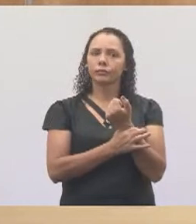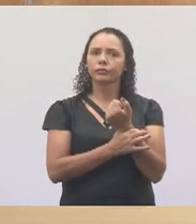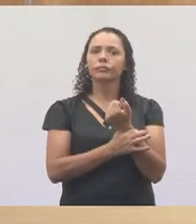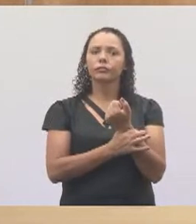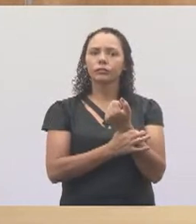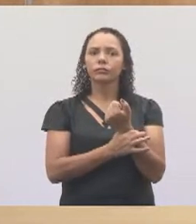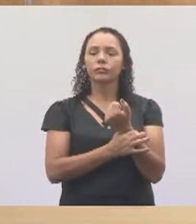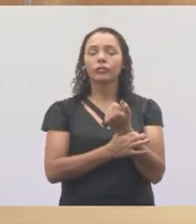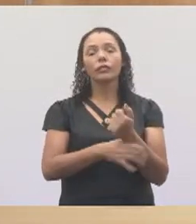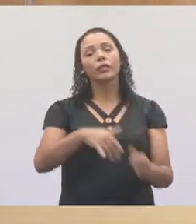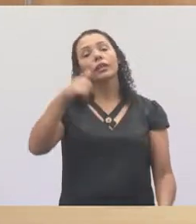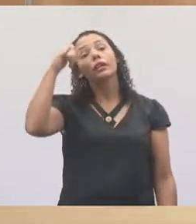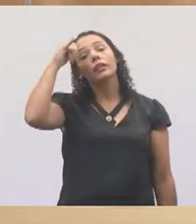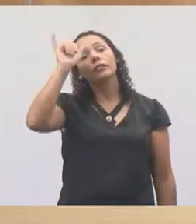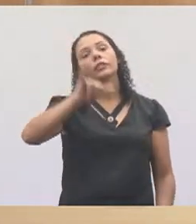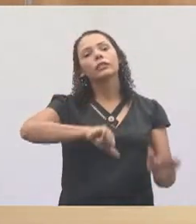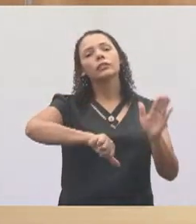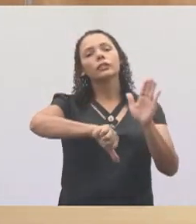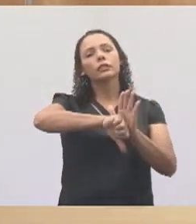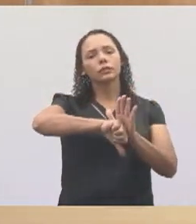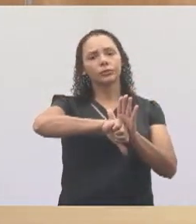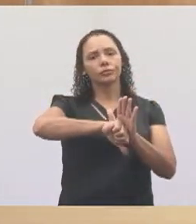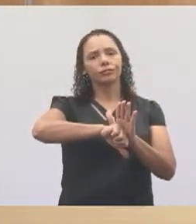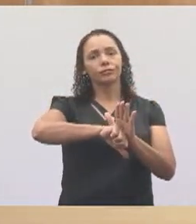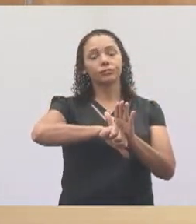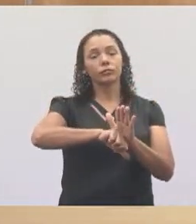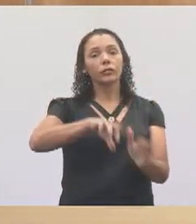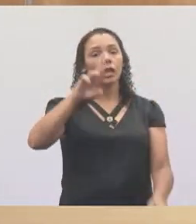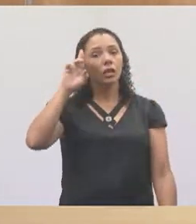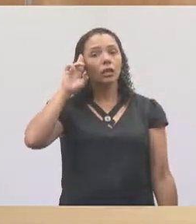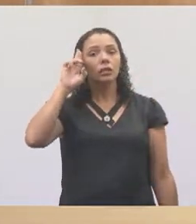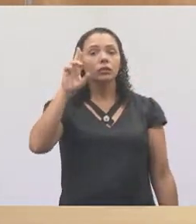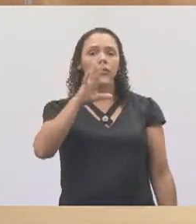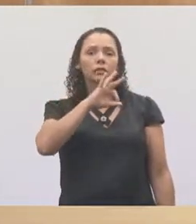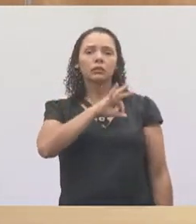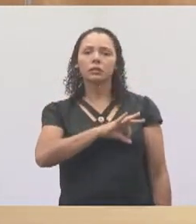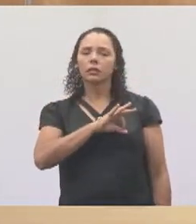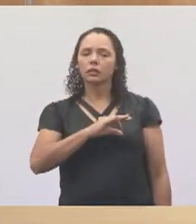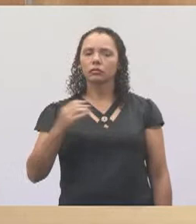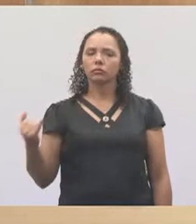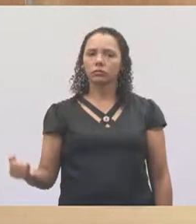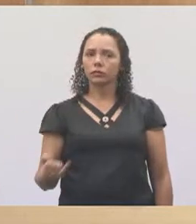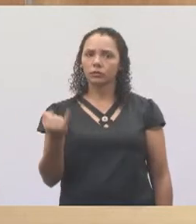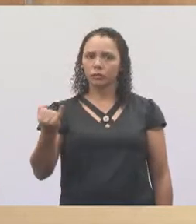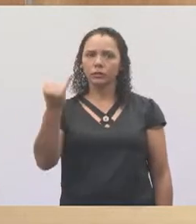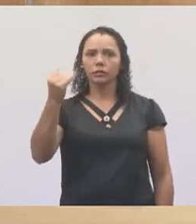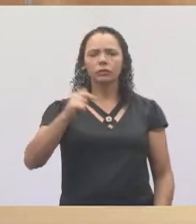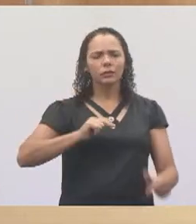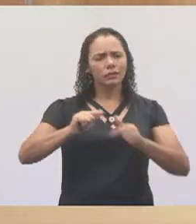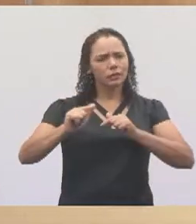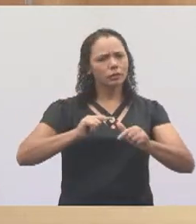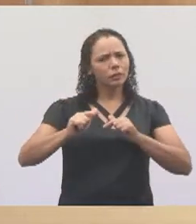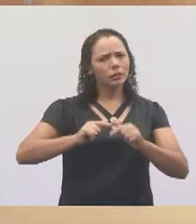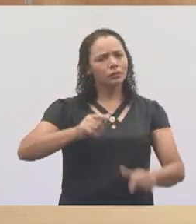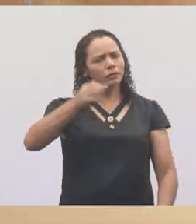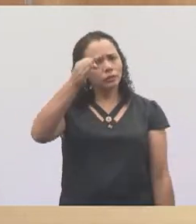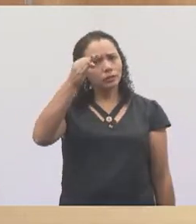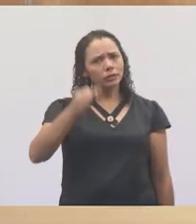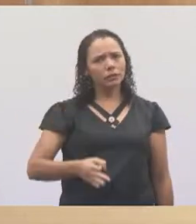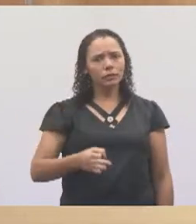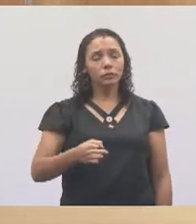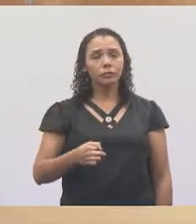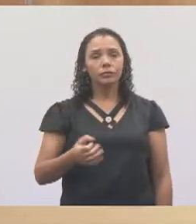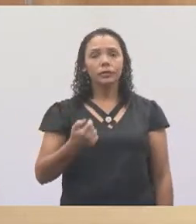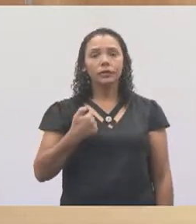crimes. E o Dr. Tales, esse grande delegado que existiu na nossa cidade, ele fazia isso com maestria, não é? Eu